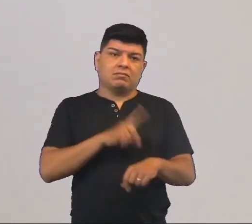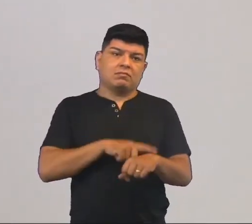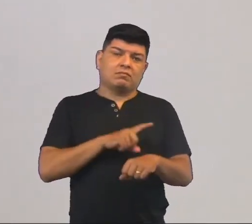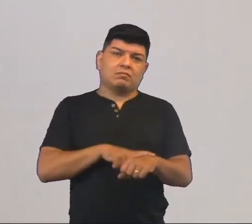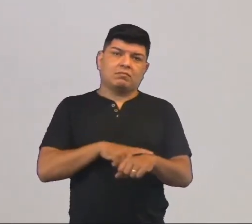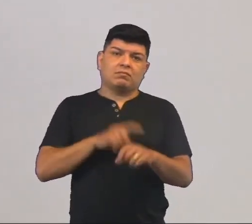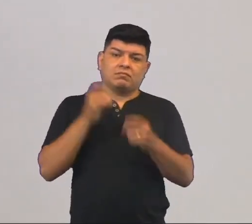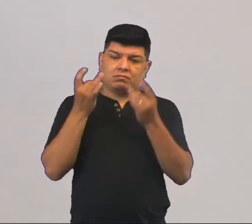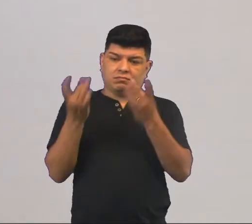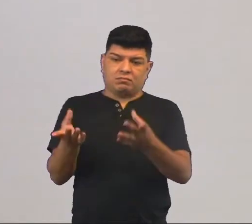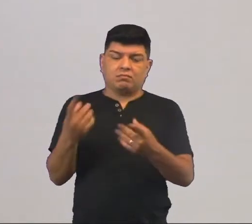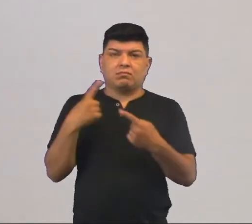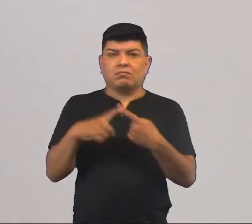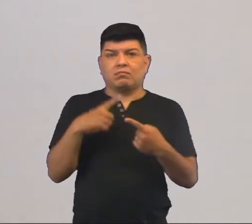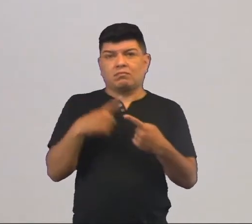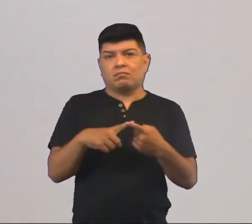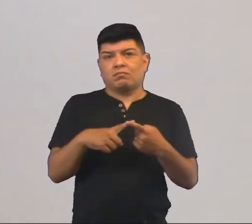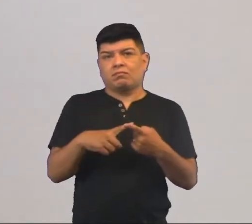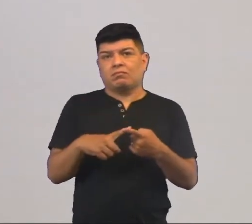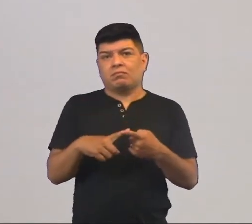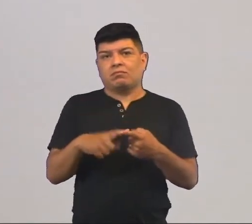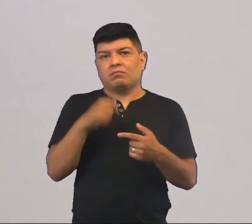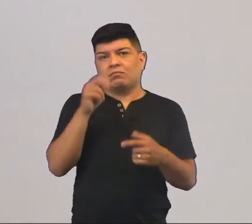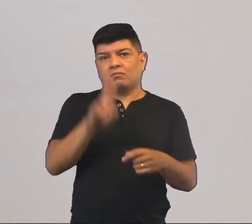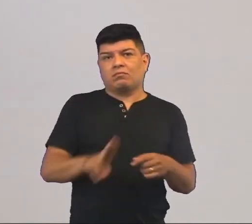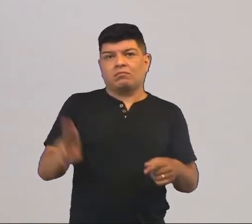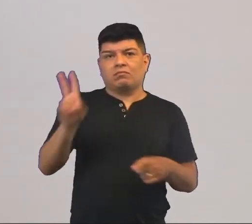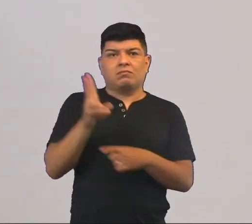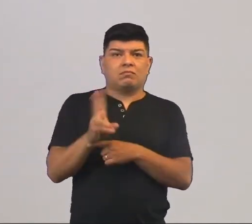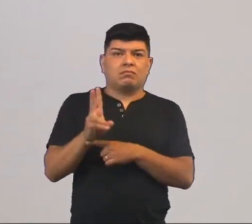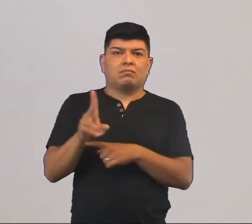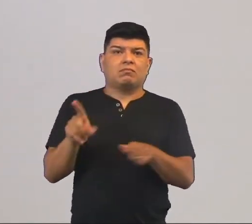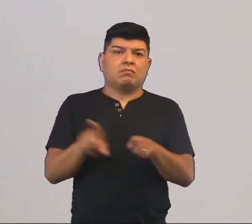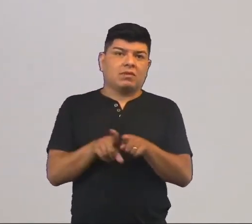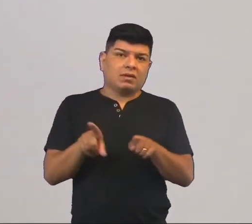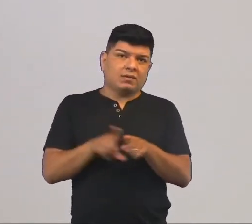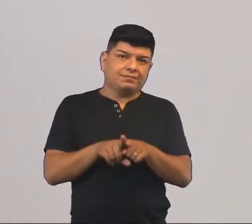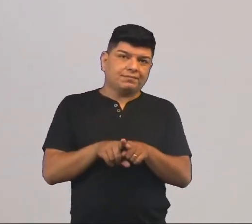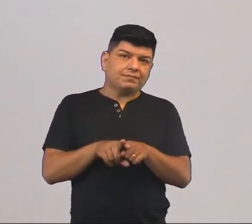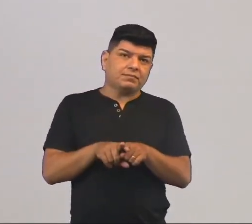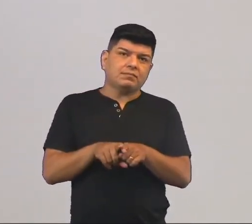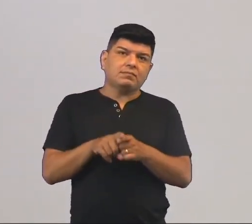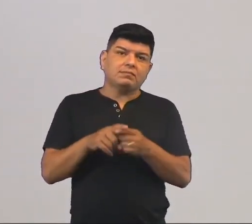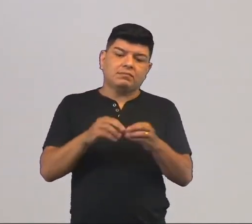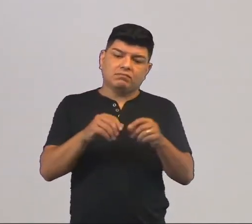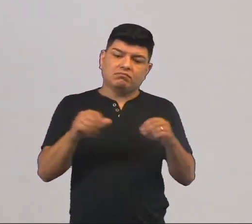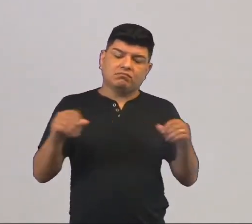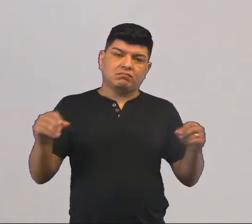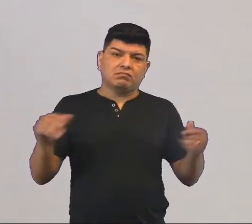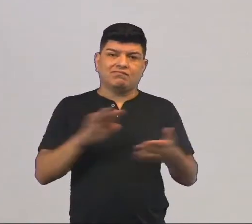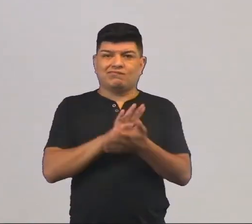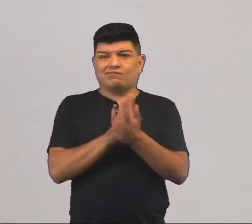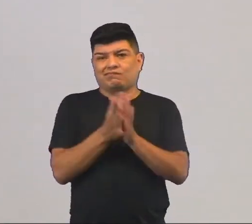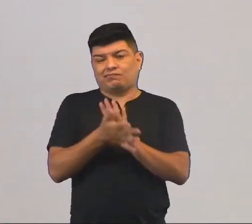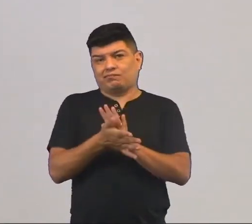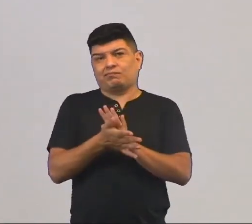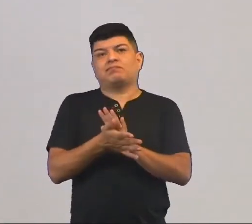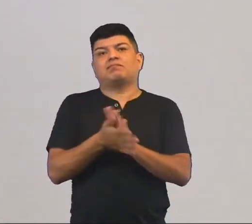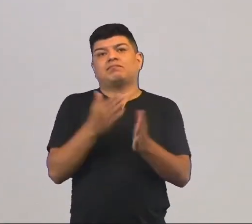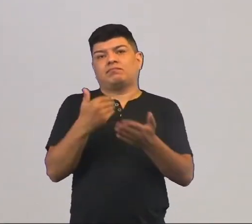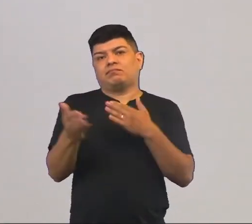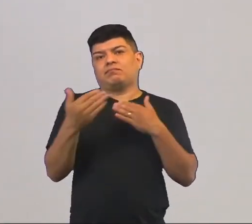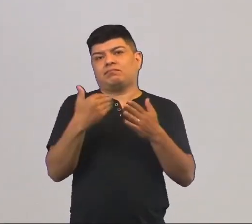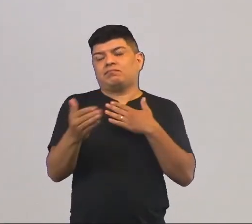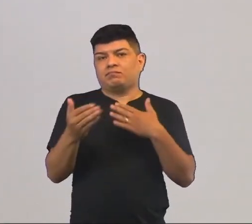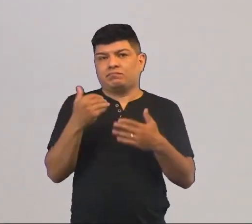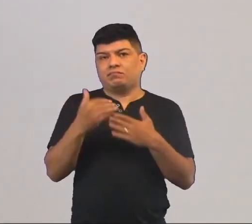eles abandonam, porque com o intenso uso de agrotóxicos, inseticidas, fertilizantes, o solo também vai perdendo